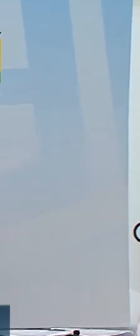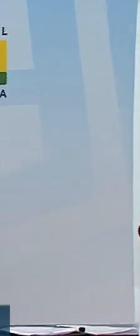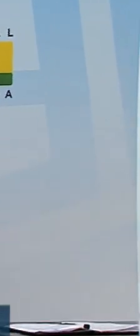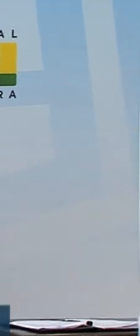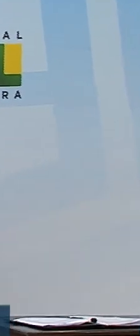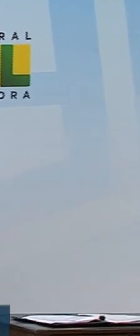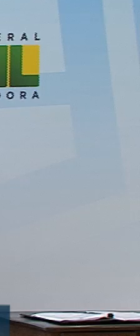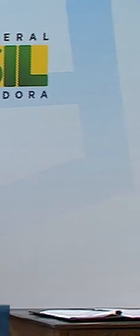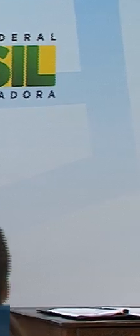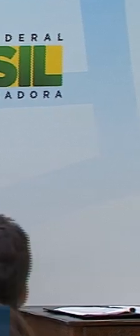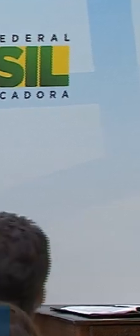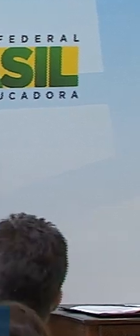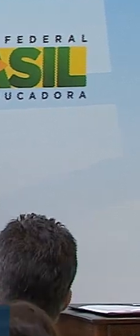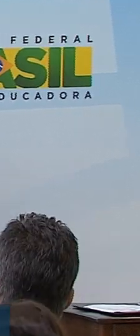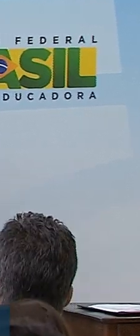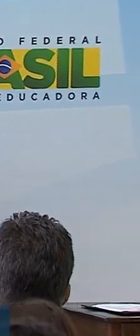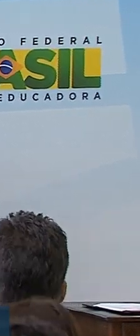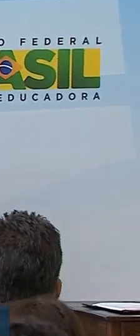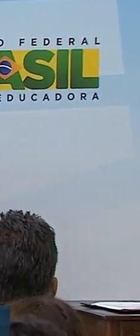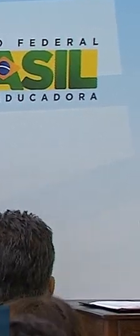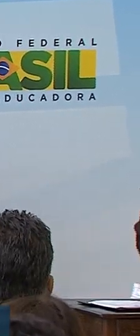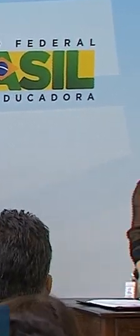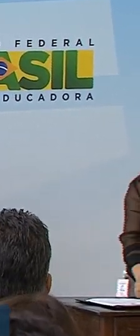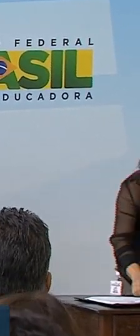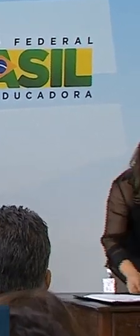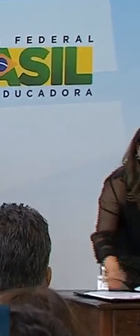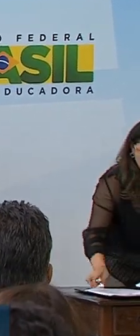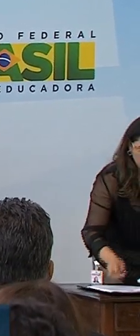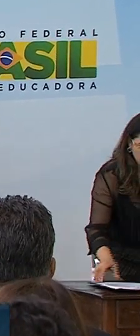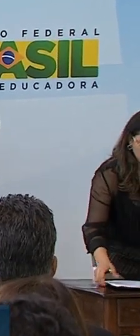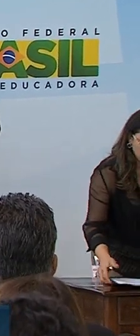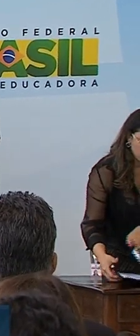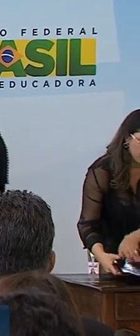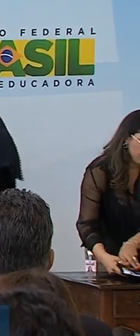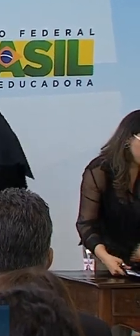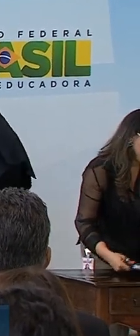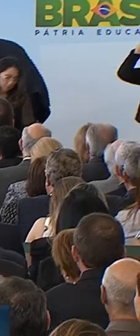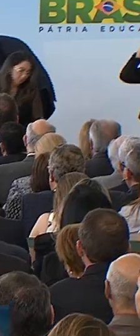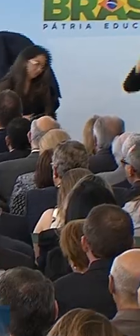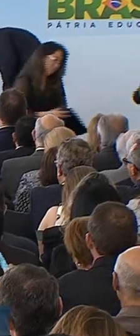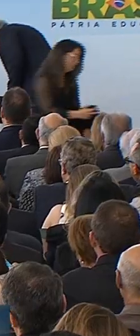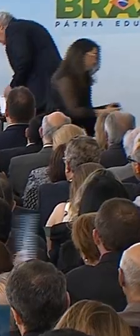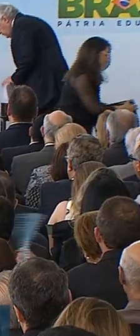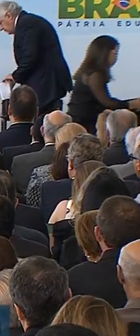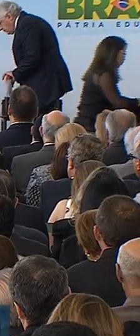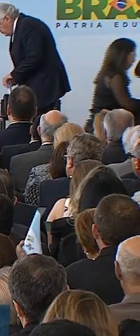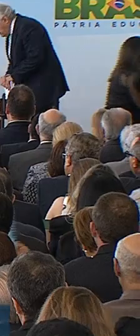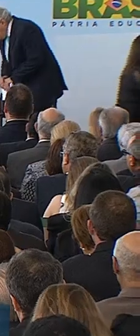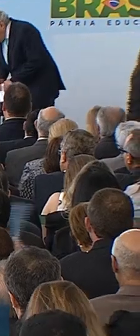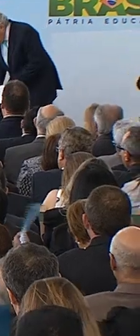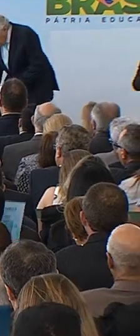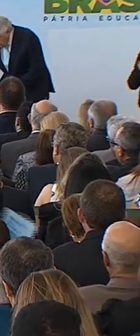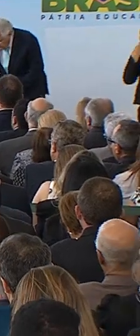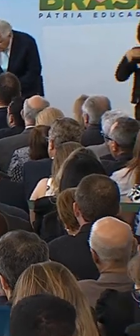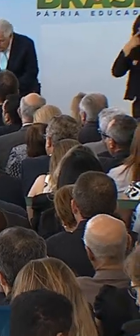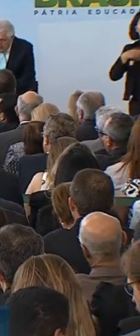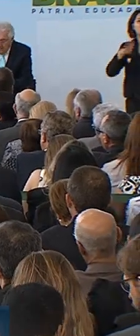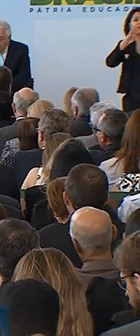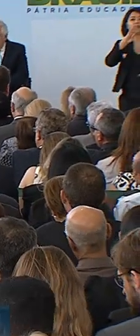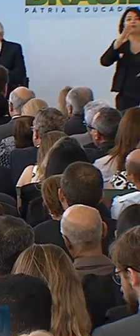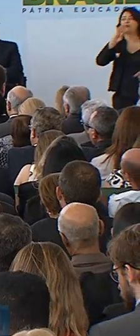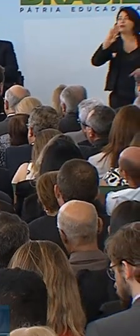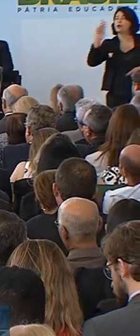fará uso da palavra o presidente da frente nacional dos prefeitos e Prefeito Municipal de Belo Horizonte Minas Gerais Márcio